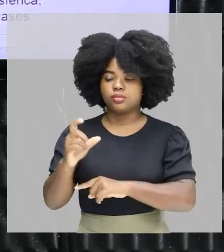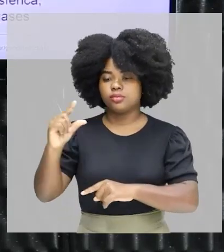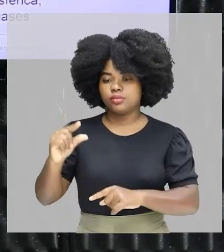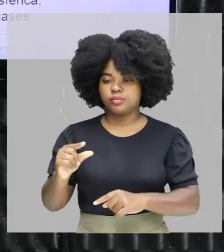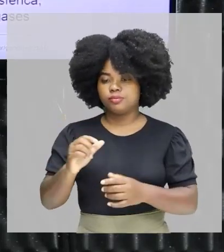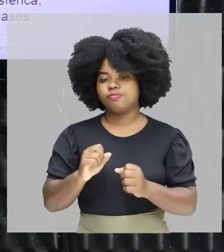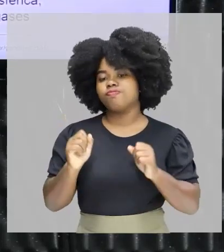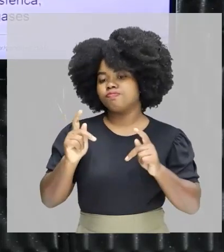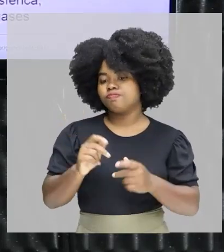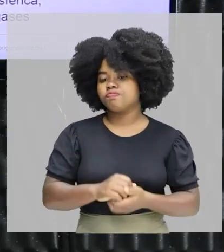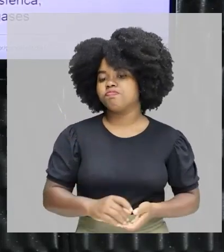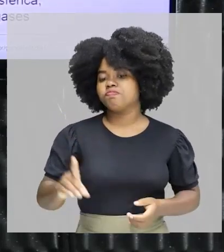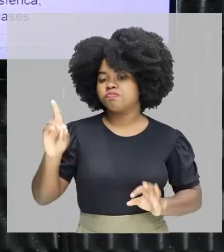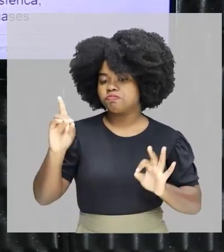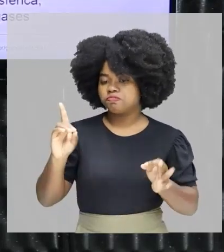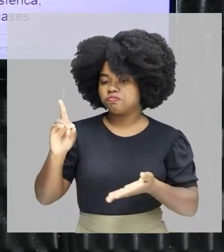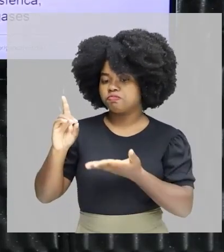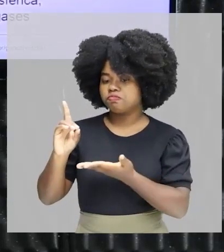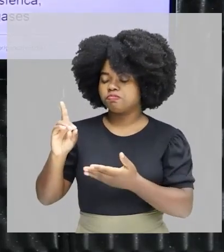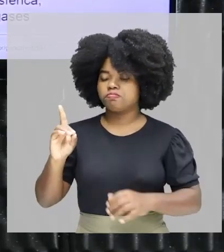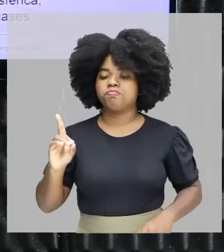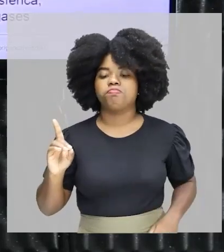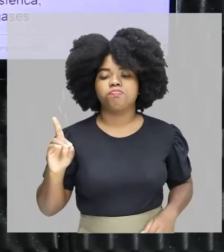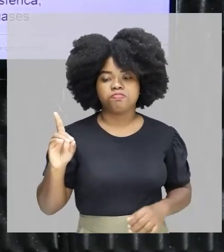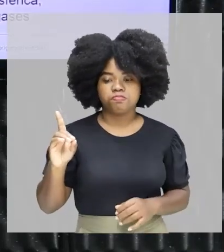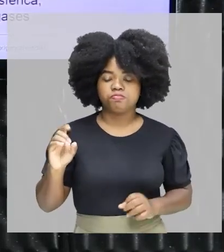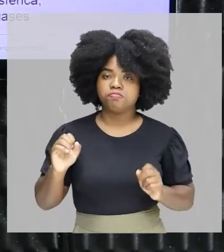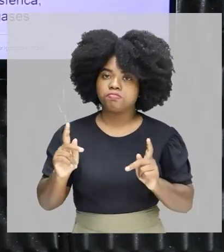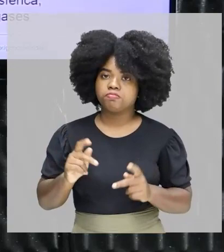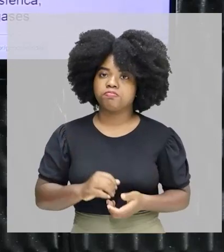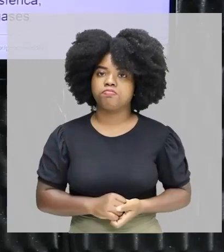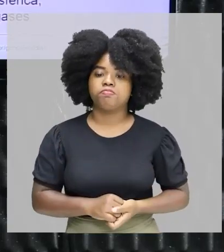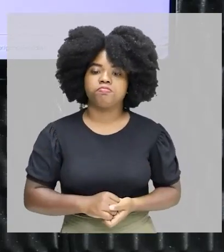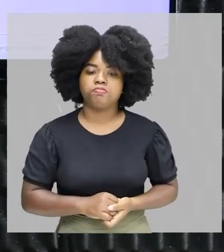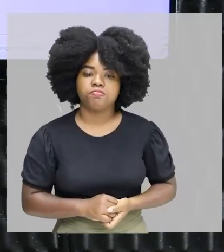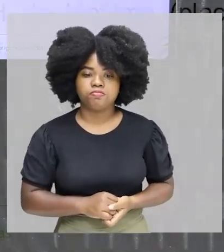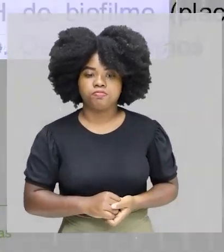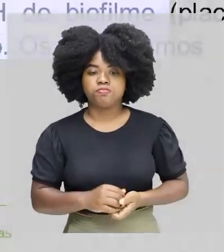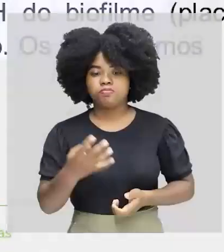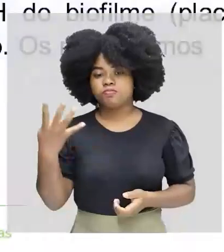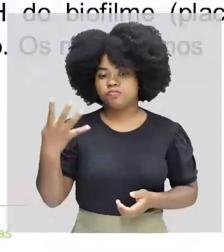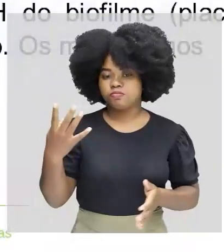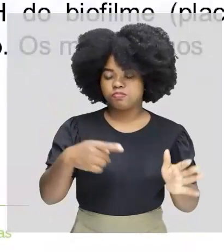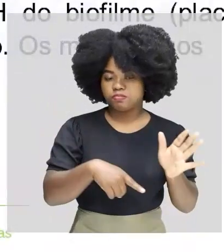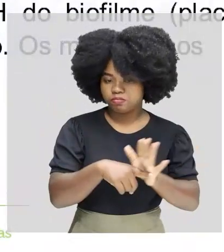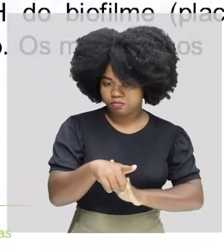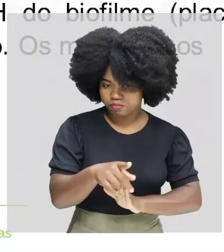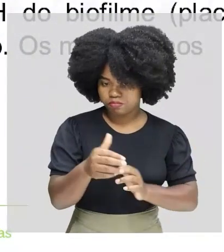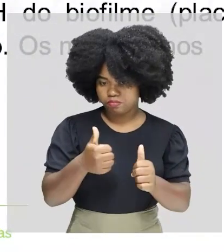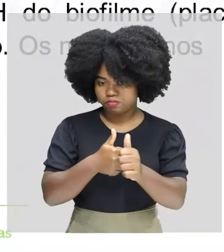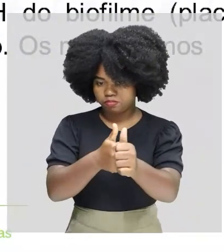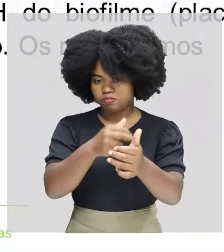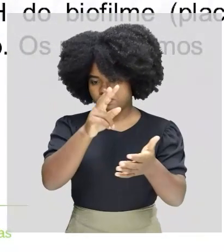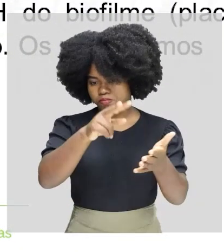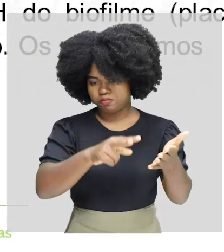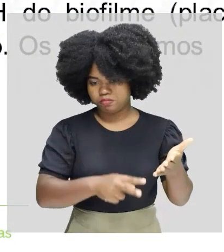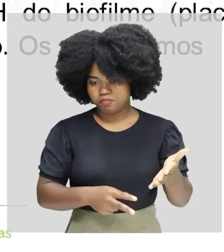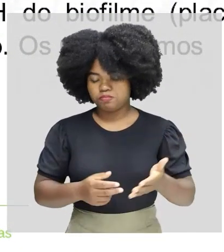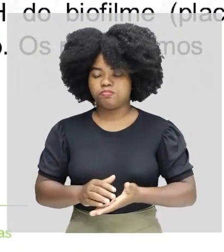menor. Alternativa, a letra D. Show, né? Beleza. Bom, quarta